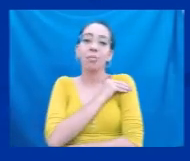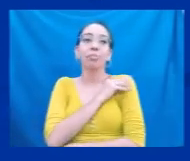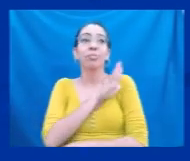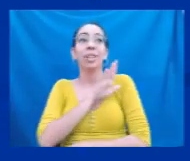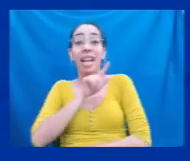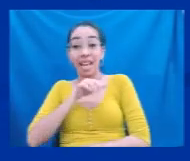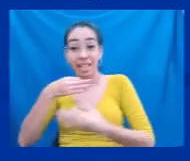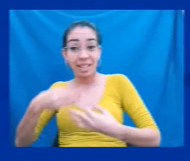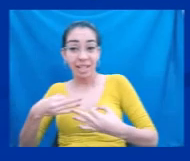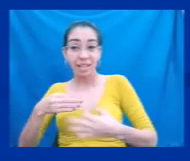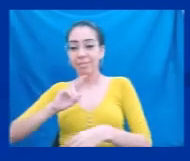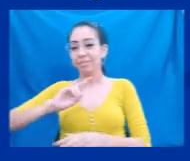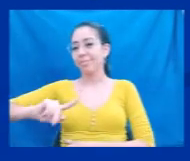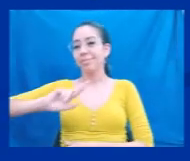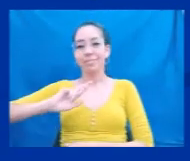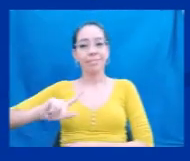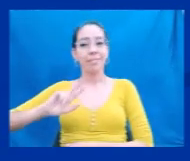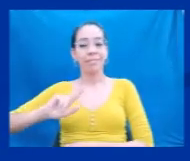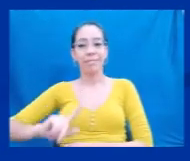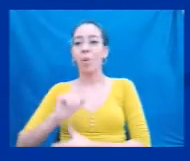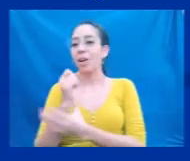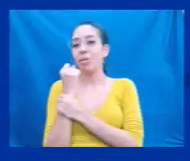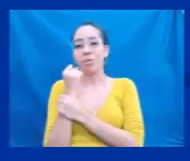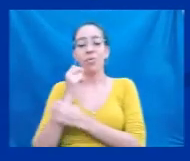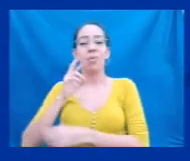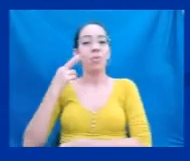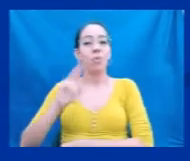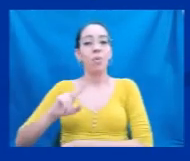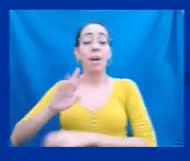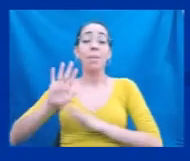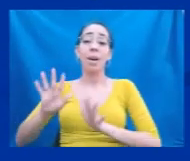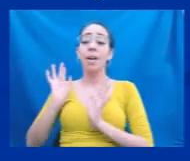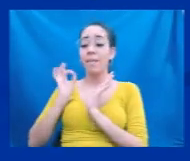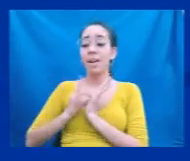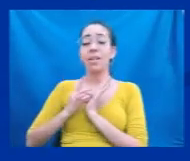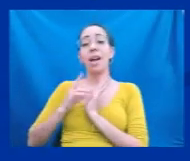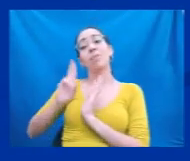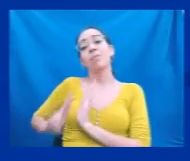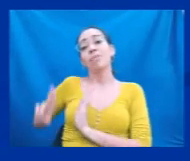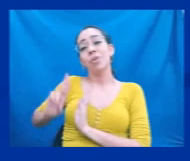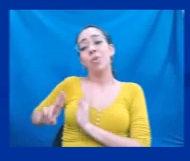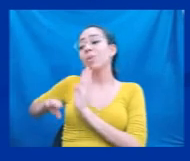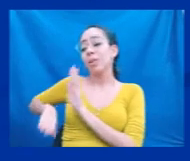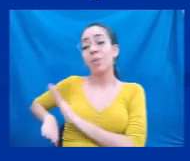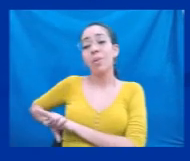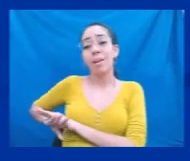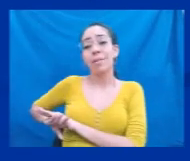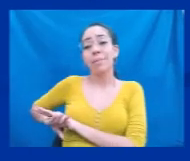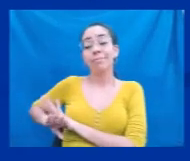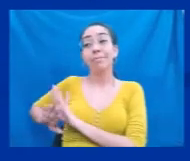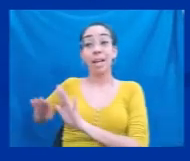é o ideal, mas né, é a nossa realidade. Então, se eu vou armazenar esse álcool, óbvio, ele tem que estar o mais